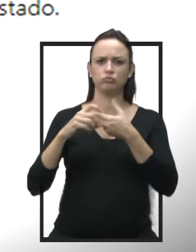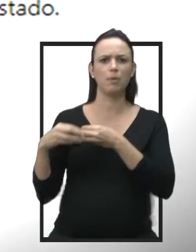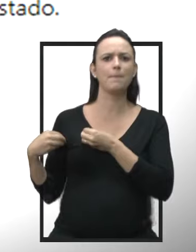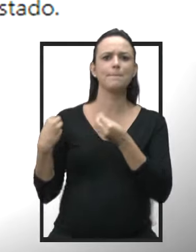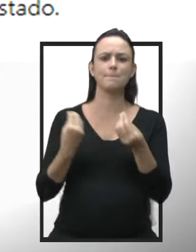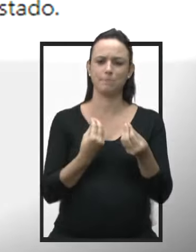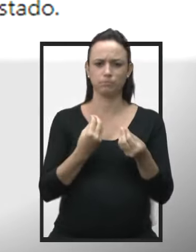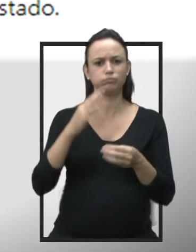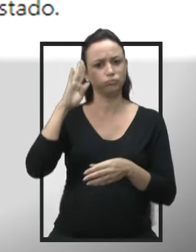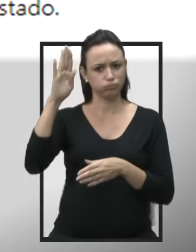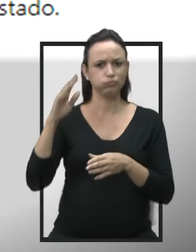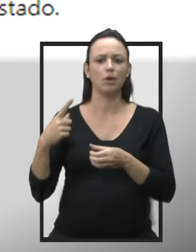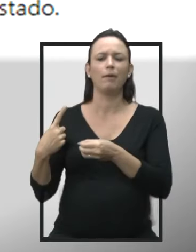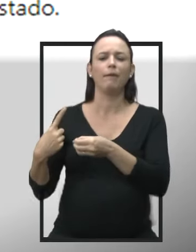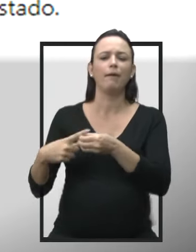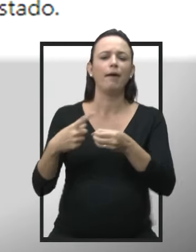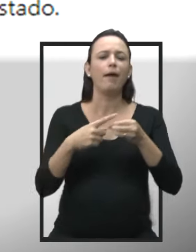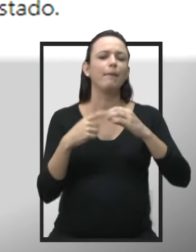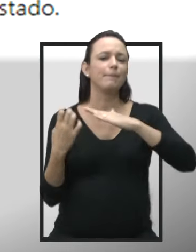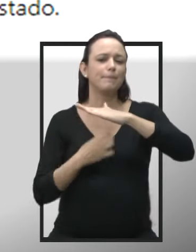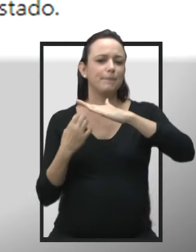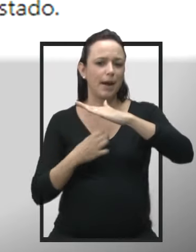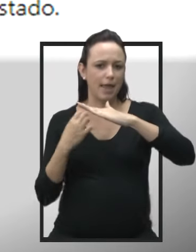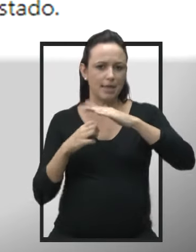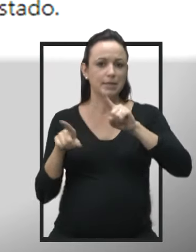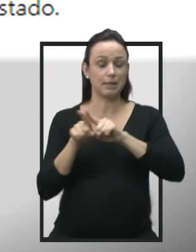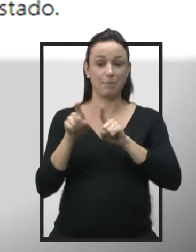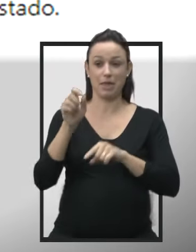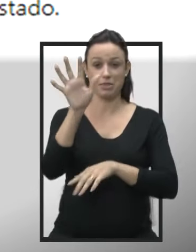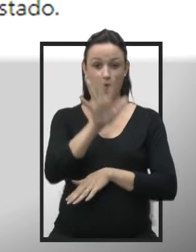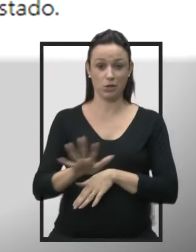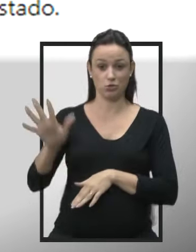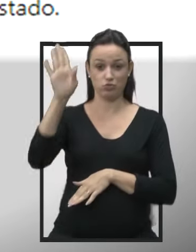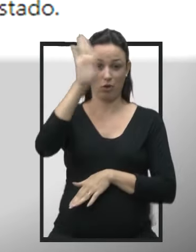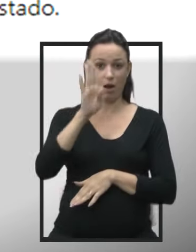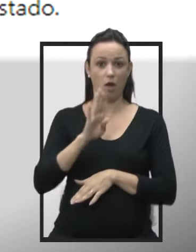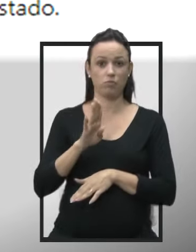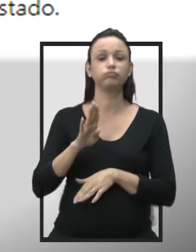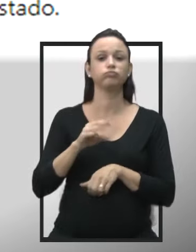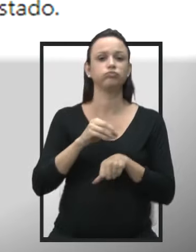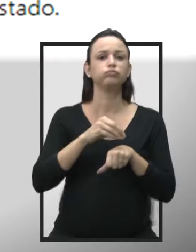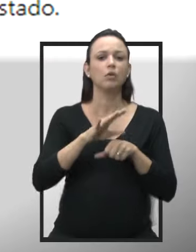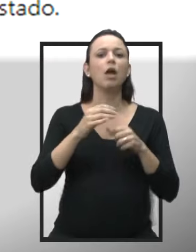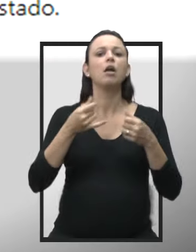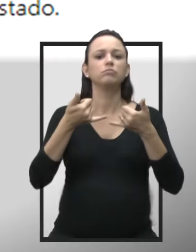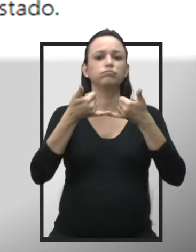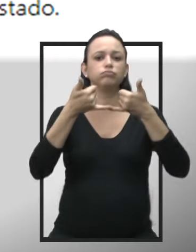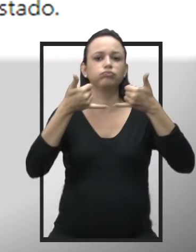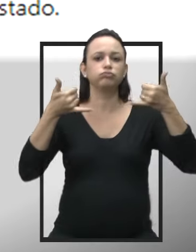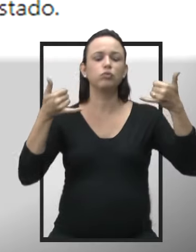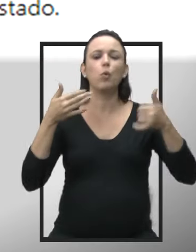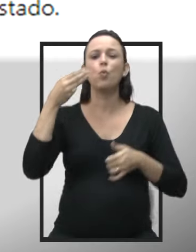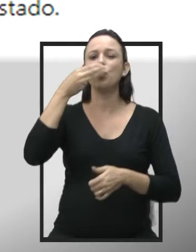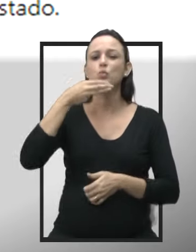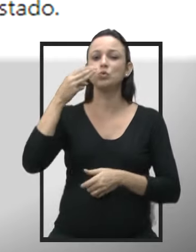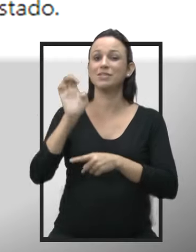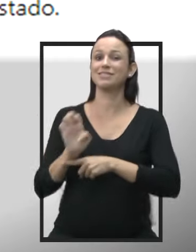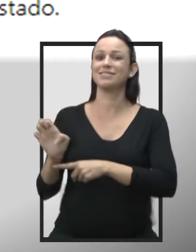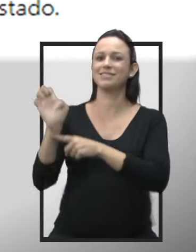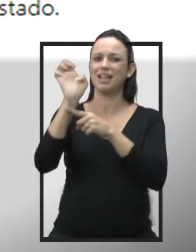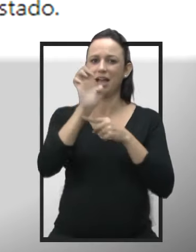conceder prioridade às autarquias municipais e às empresas nacionais para a distribuição de energia produzida pelas usinas